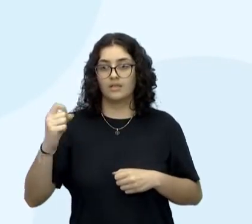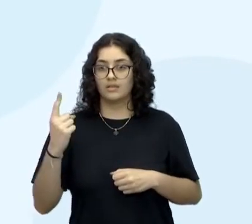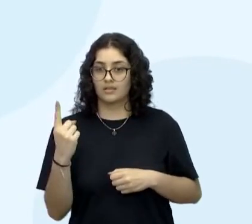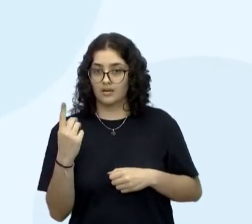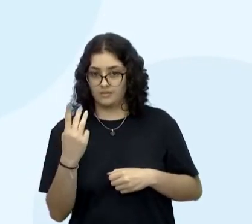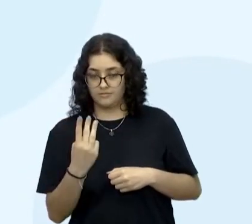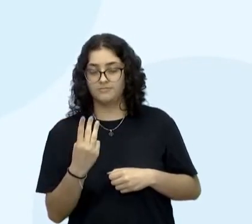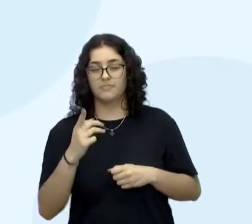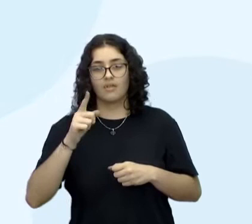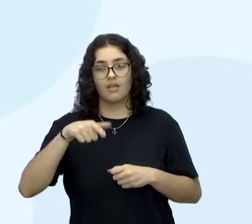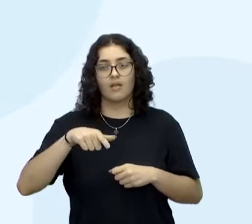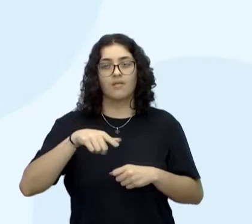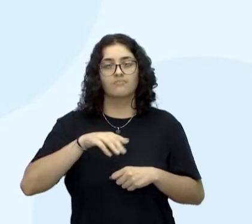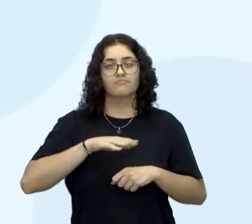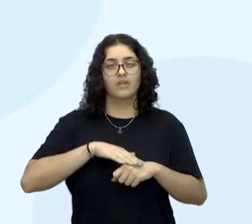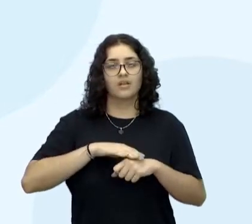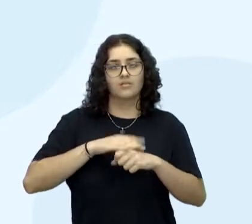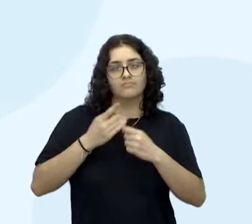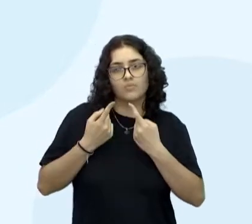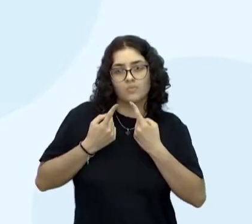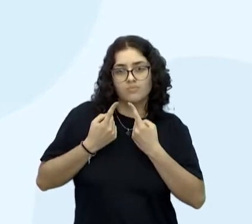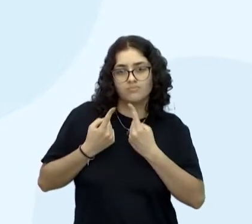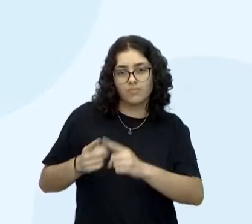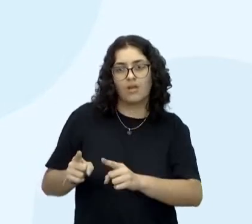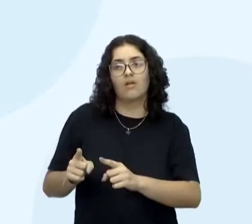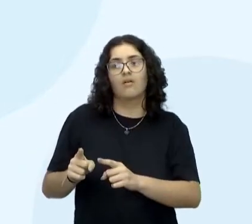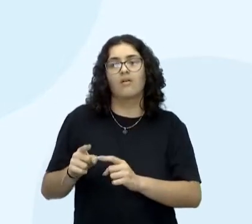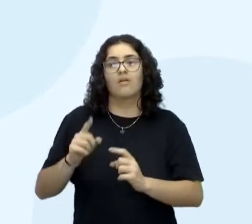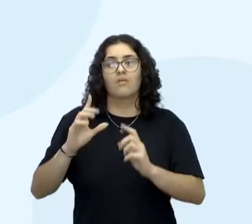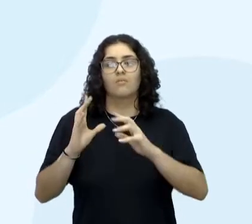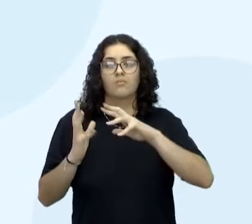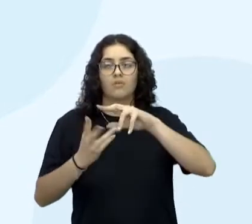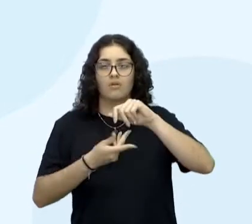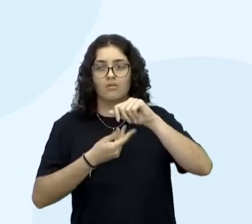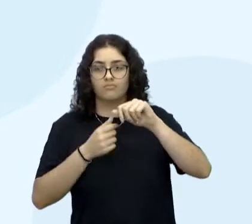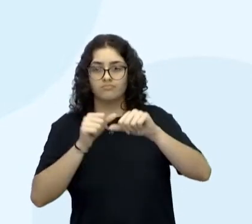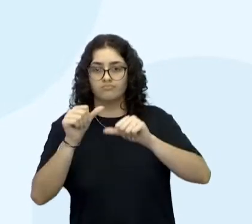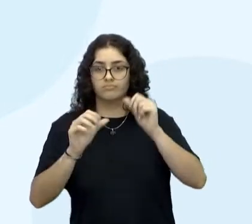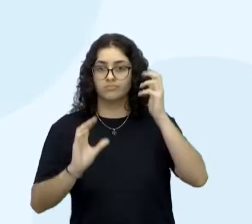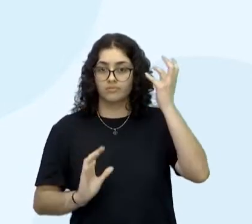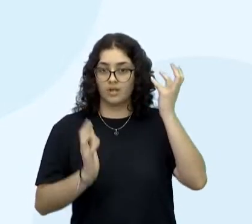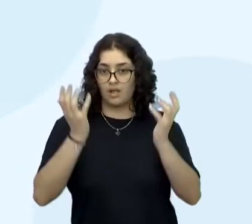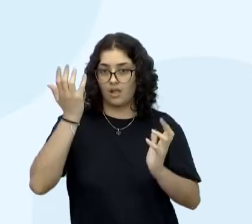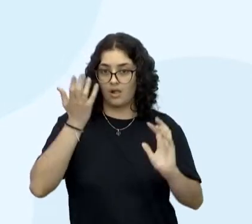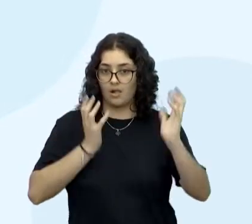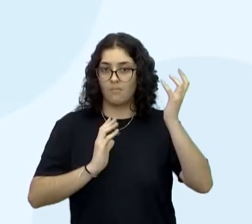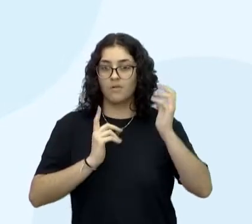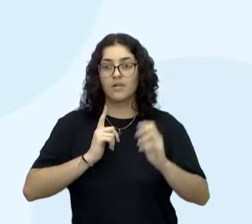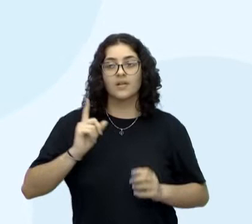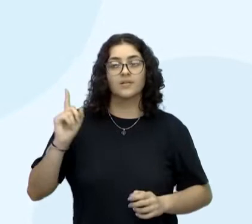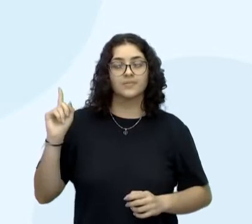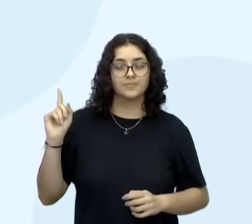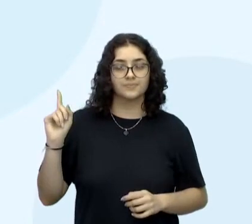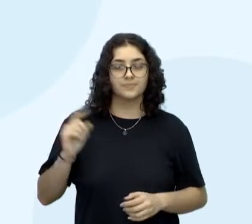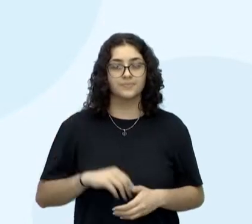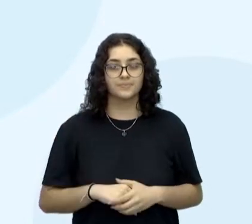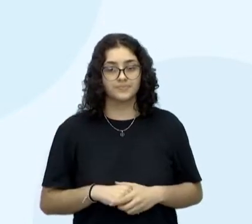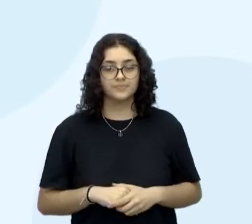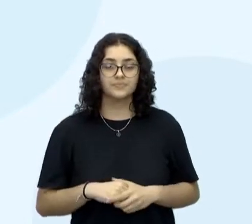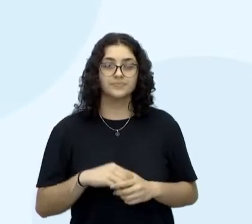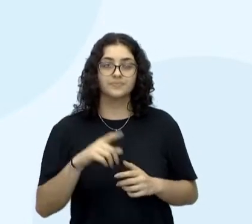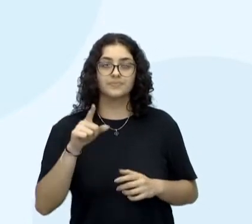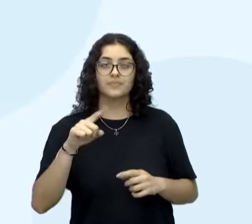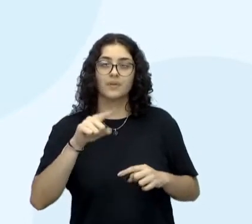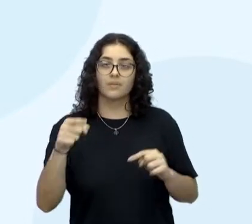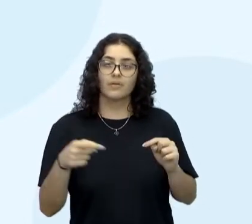é justamente a ação contra a mudança global do clima, tá certo? Tá aparecendo para vocês aí o ícone dele. O objetivo 13,